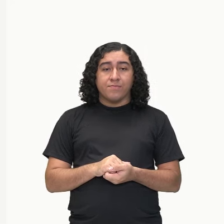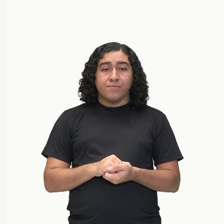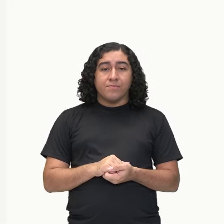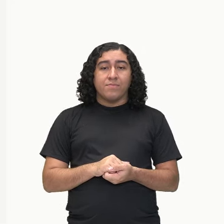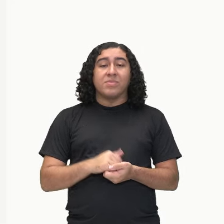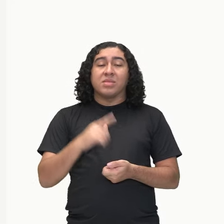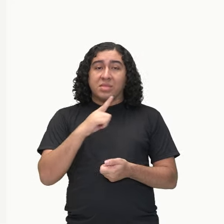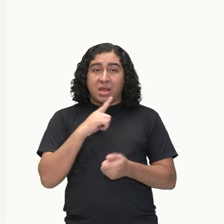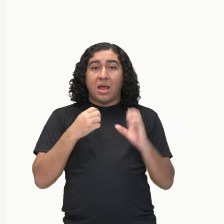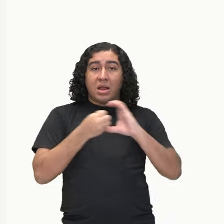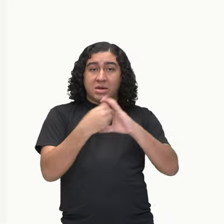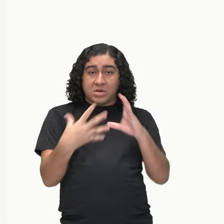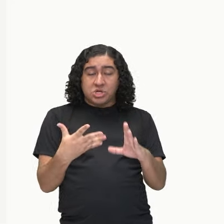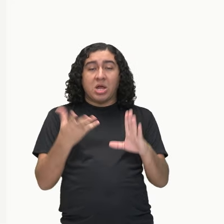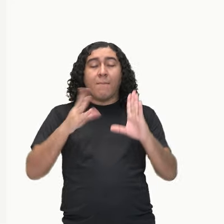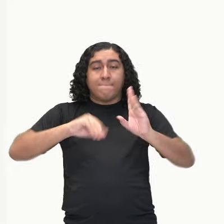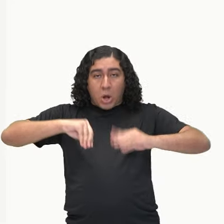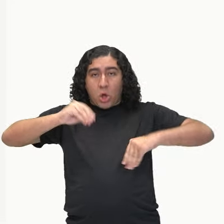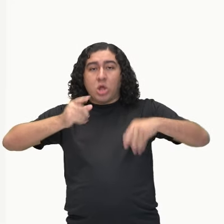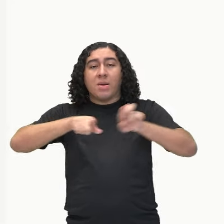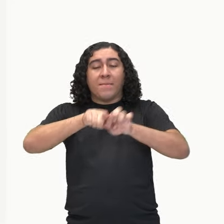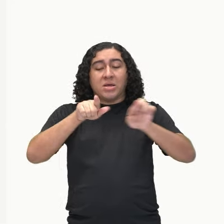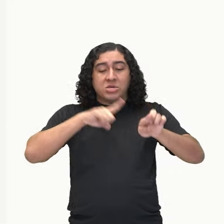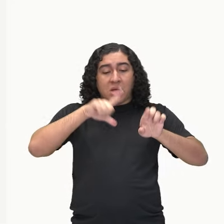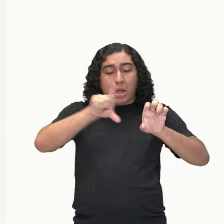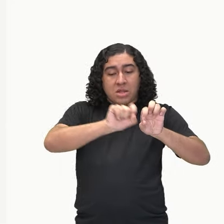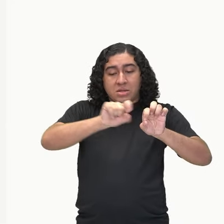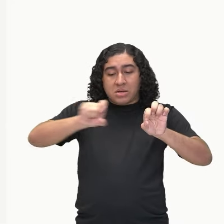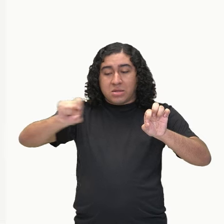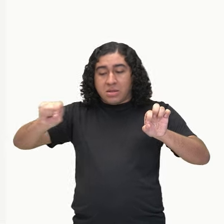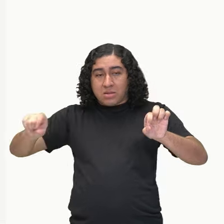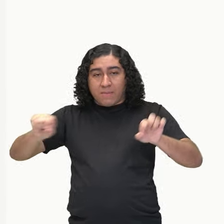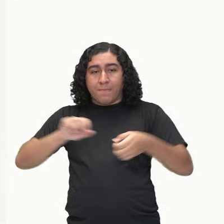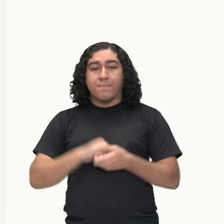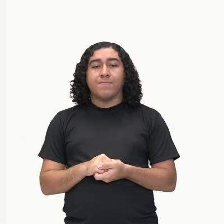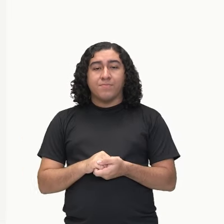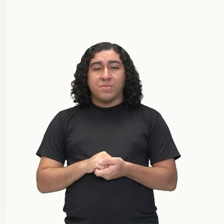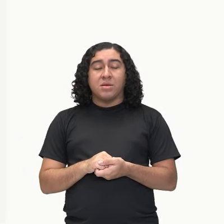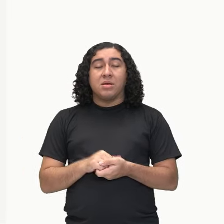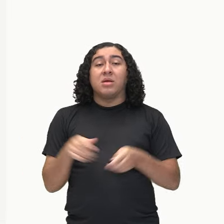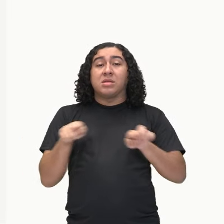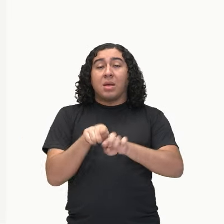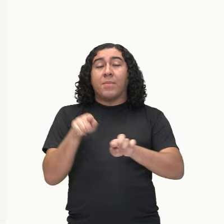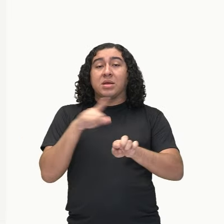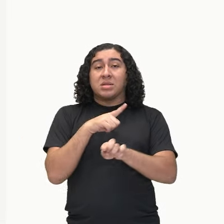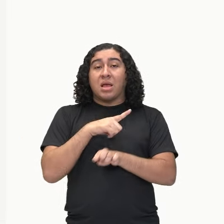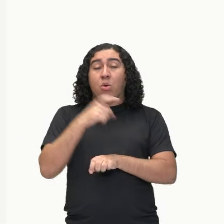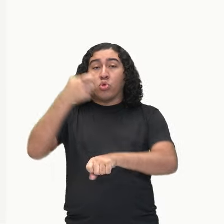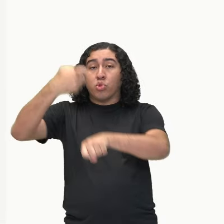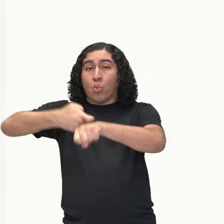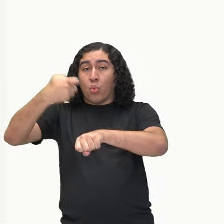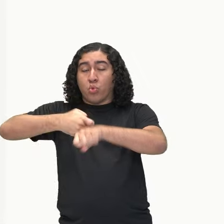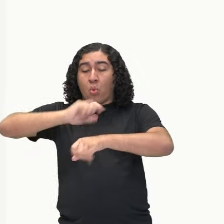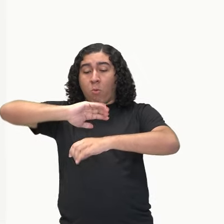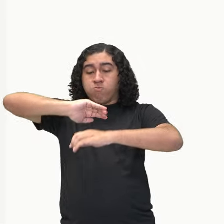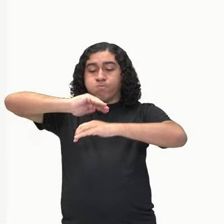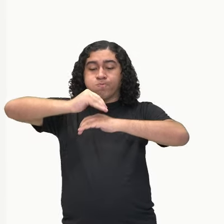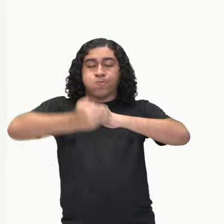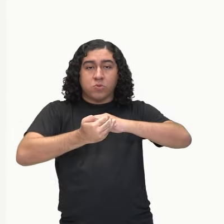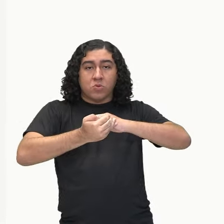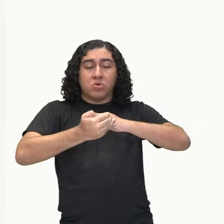essa característica de segmentação, geralmente protegido por uma concha calcária secretada